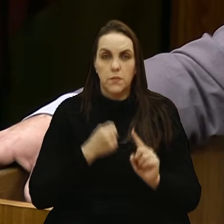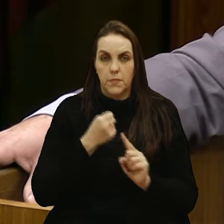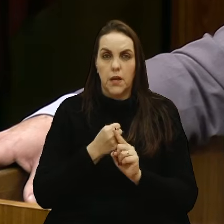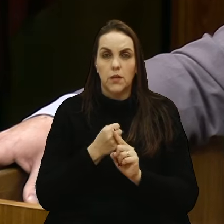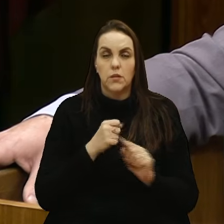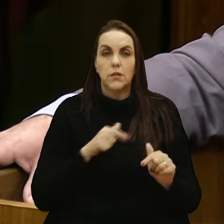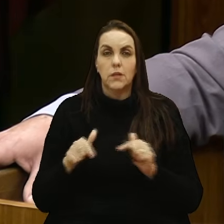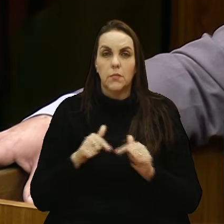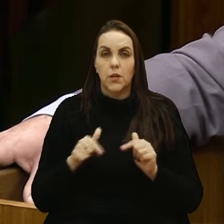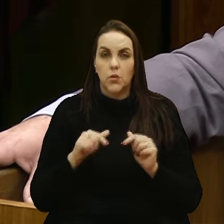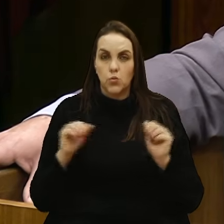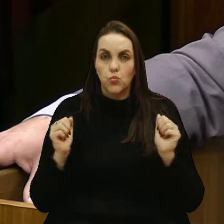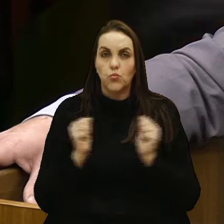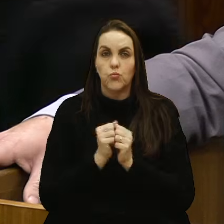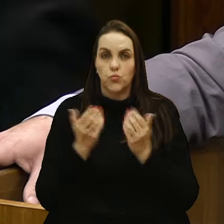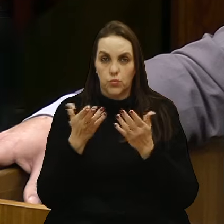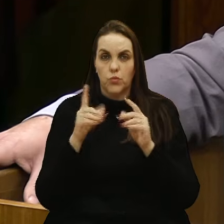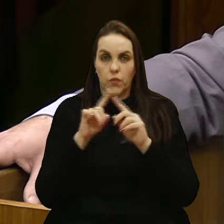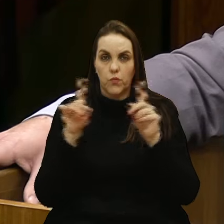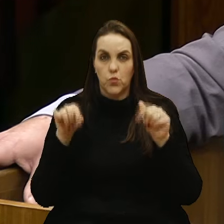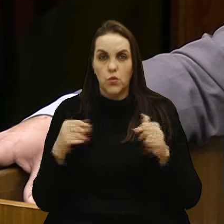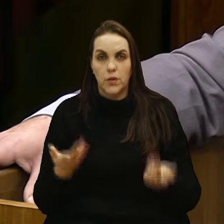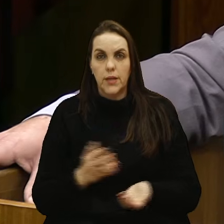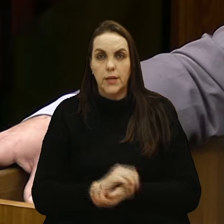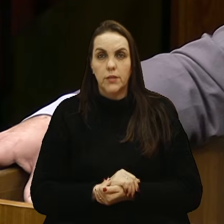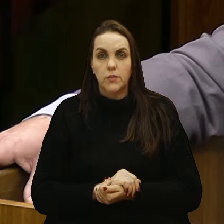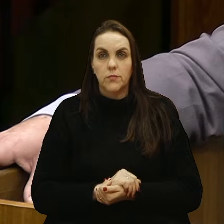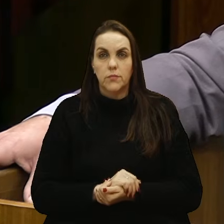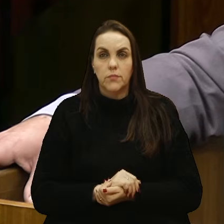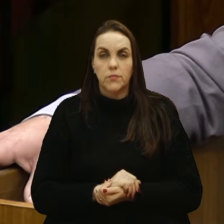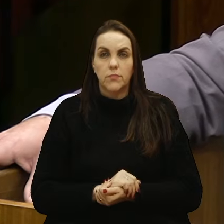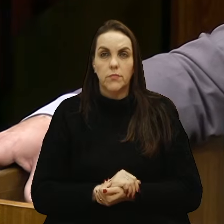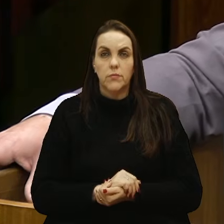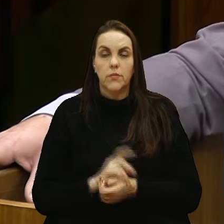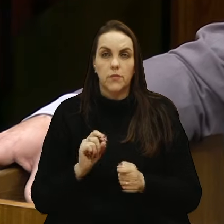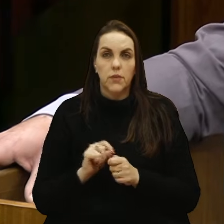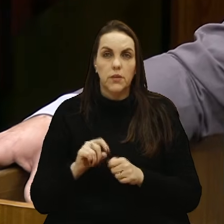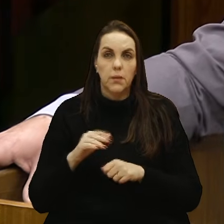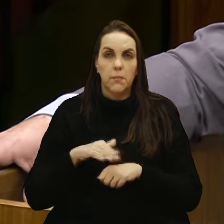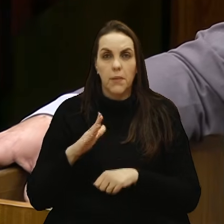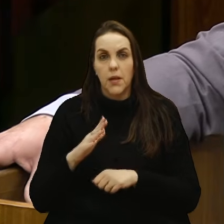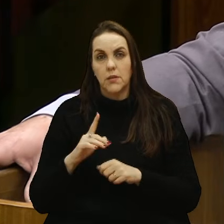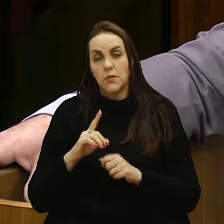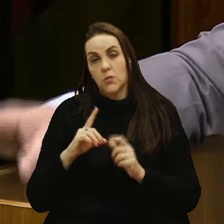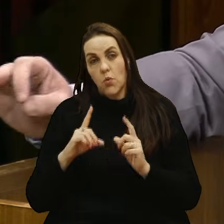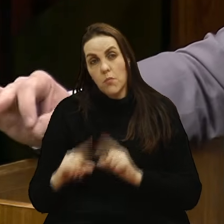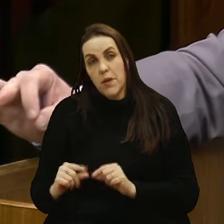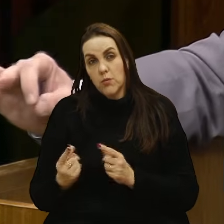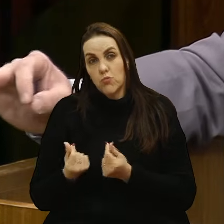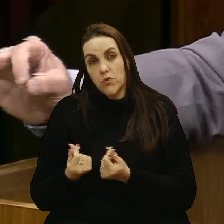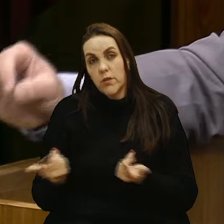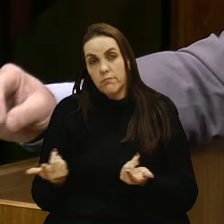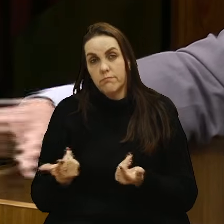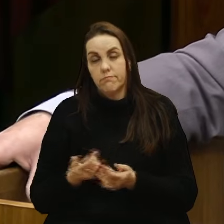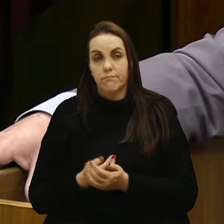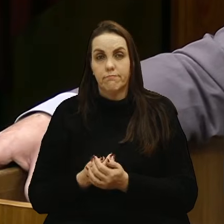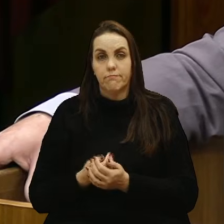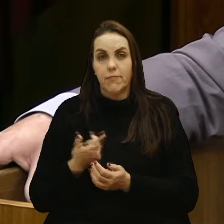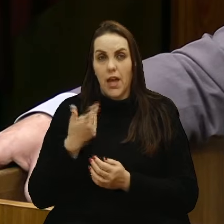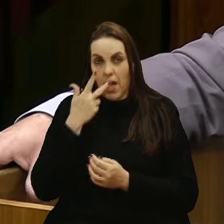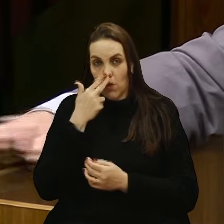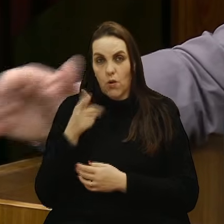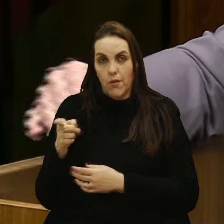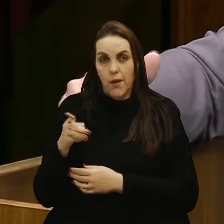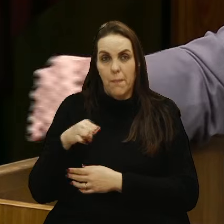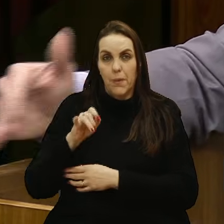trabalhando junto aos nossos funcionários, né, buscando fazer mais com menos, que nem diz o Milton. Este é o mote,